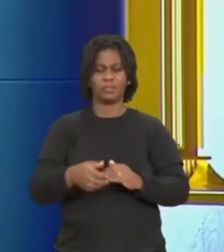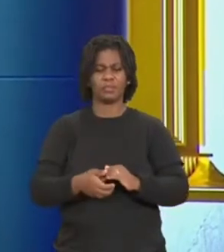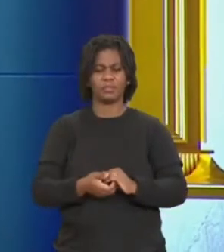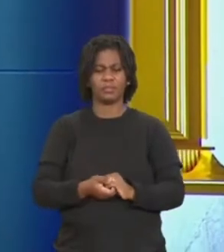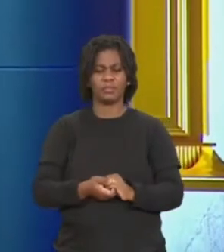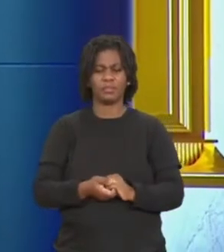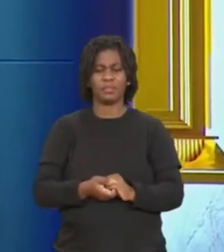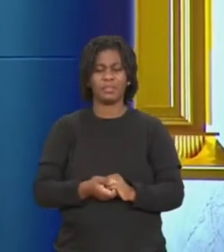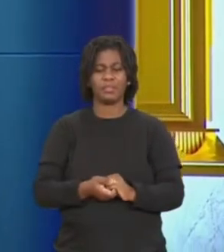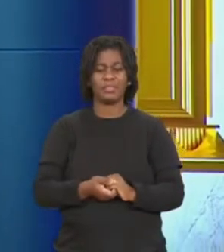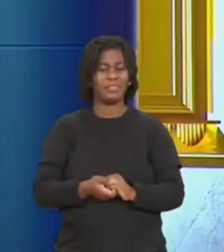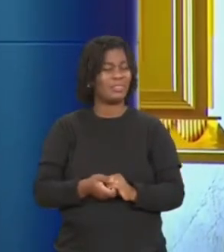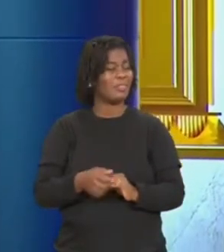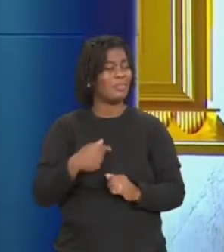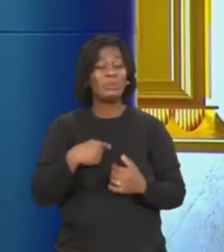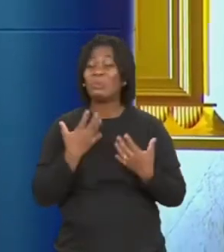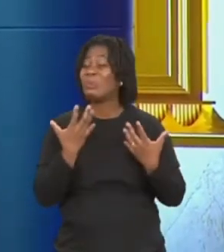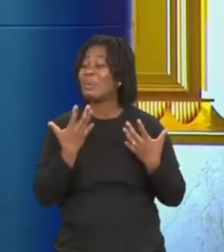Que eu não quero mais.